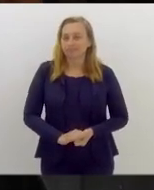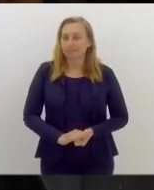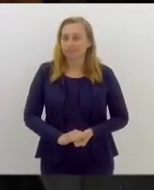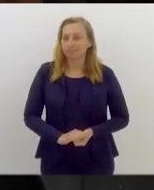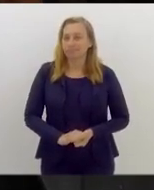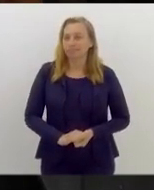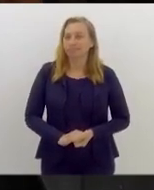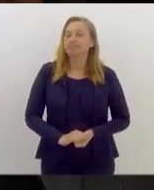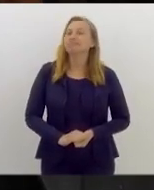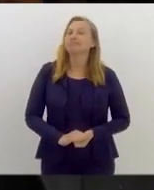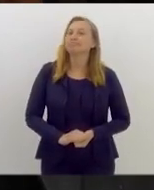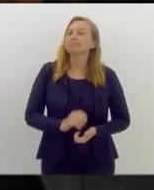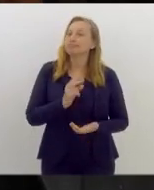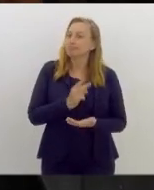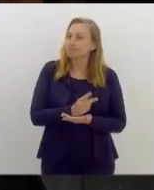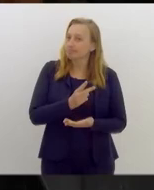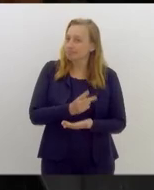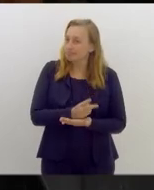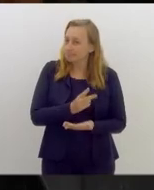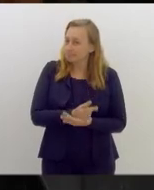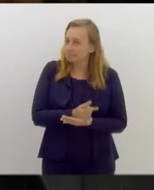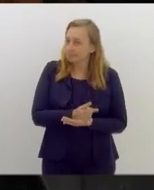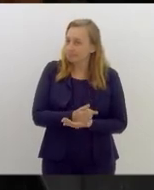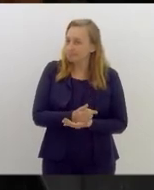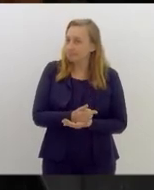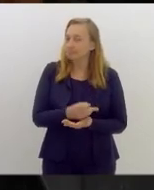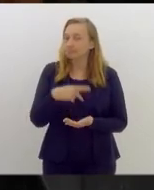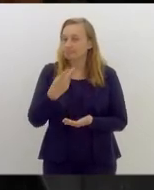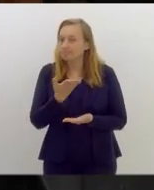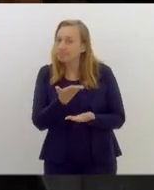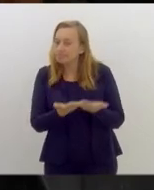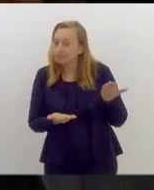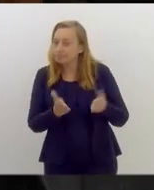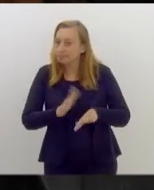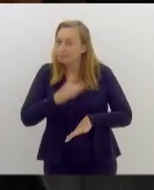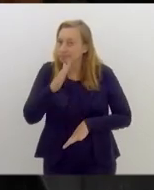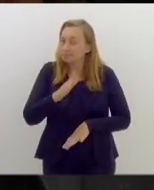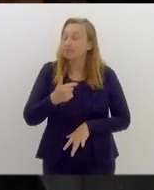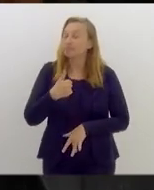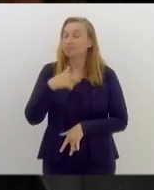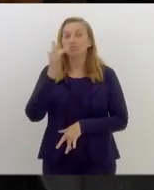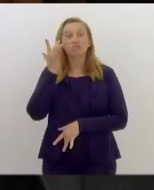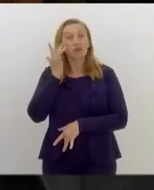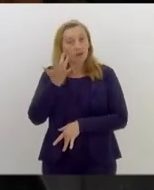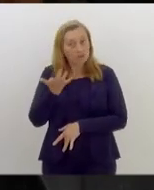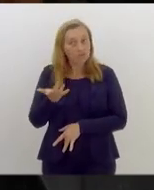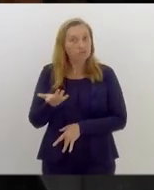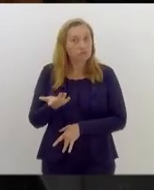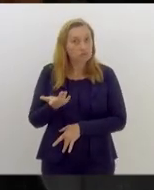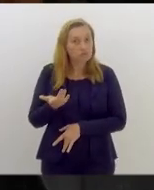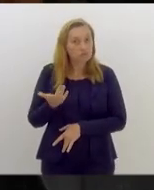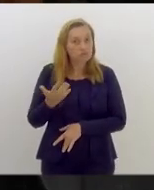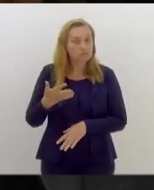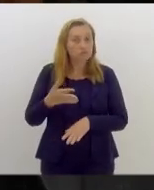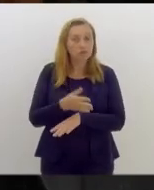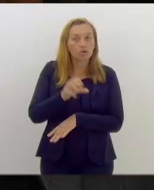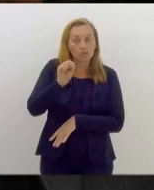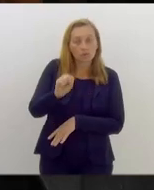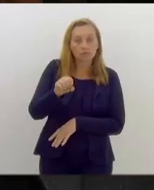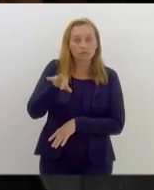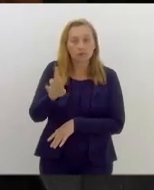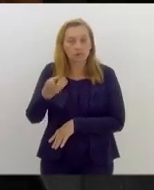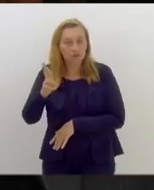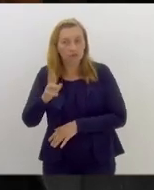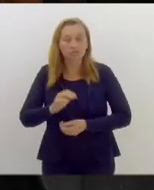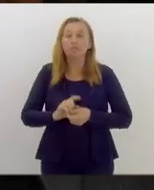mesmo tendo controvérsias que essas perdas seriam maior. Eu acho que chegariam a 8 bilhões de